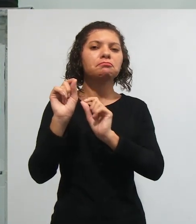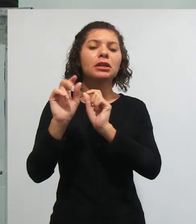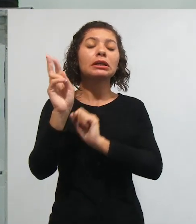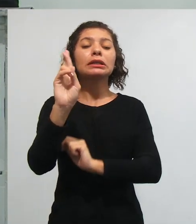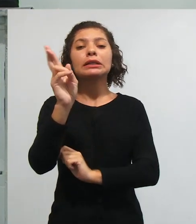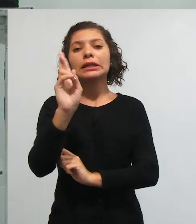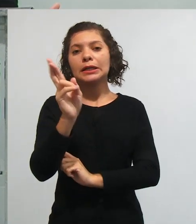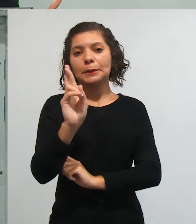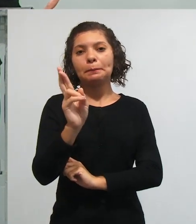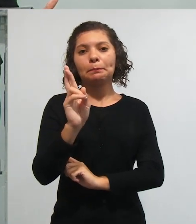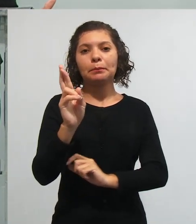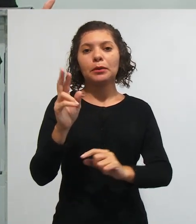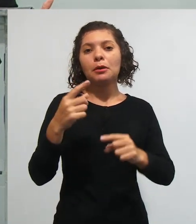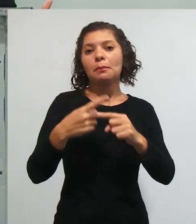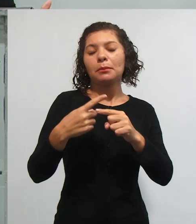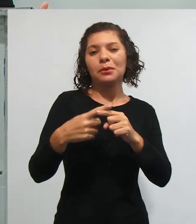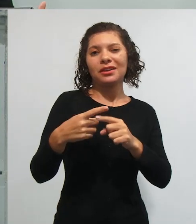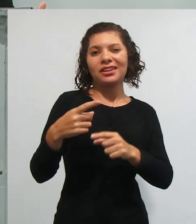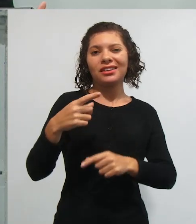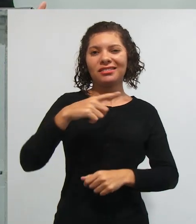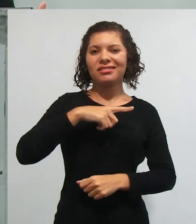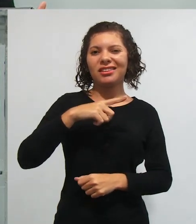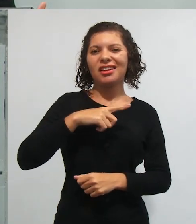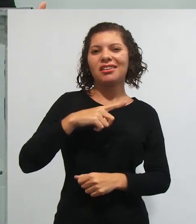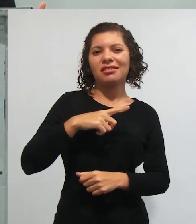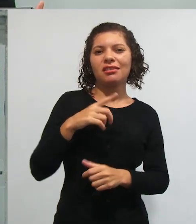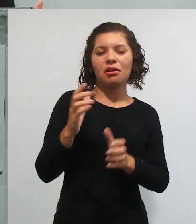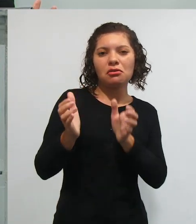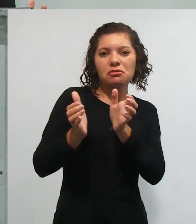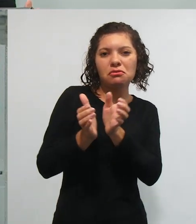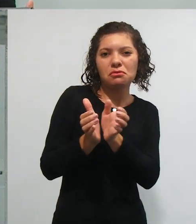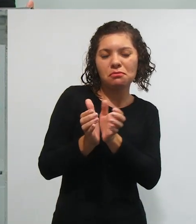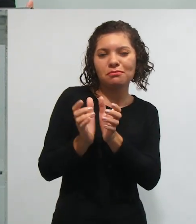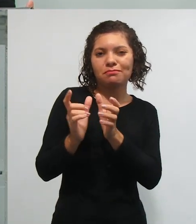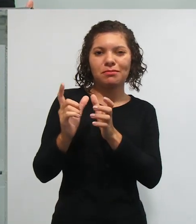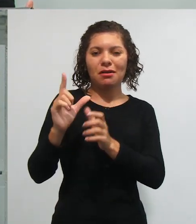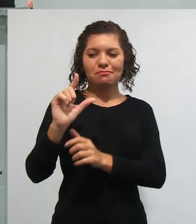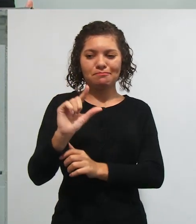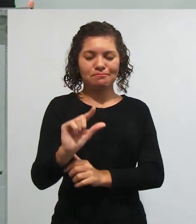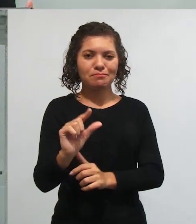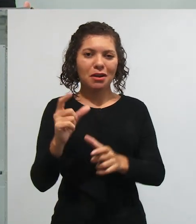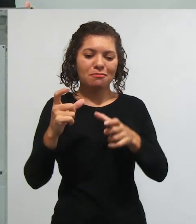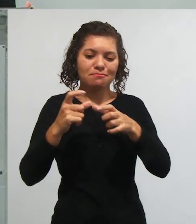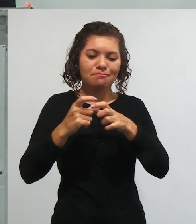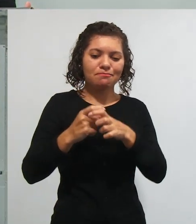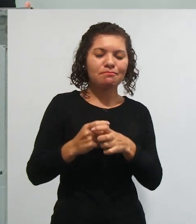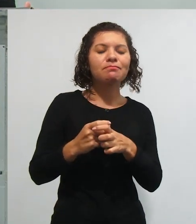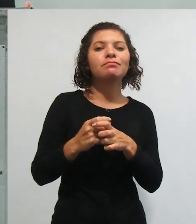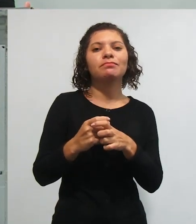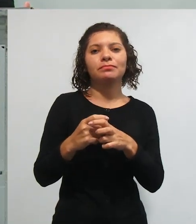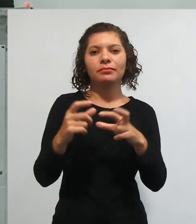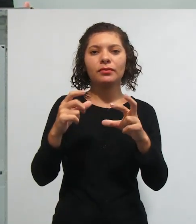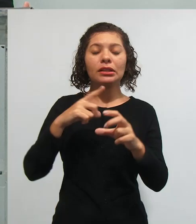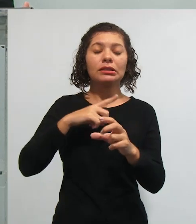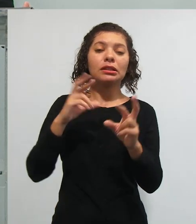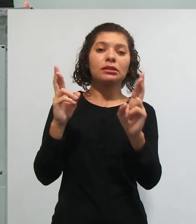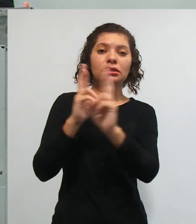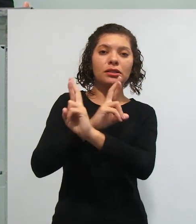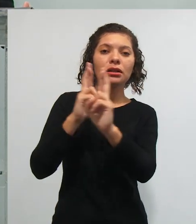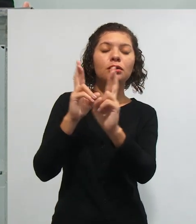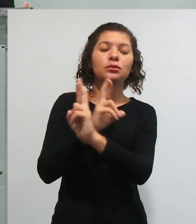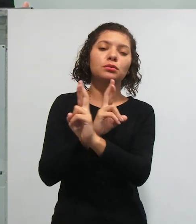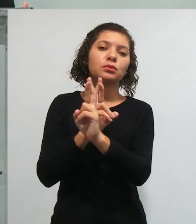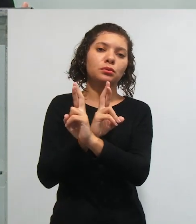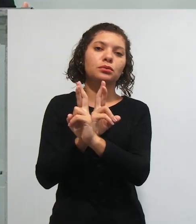quer porque temos grupos minoritários Então são esses grupos minoritários que fazem parte dessa relação